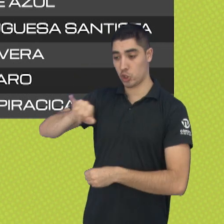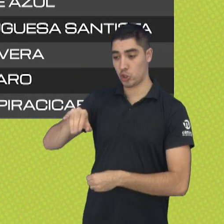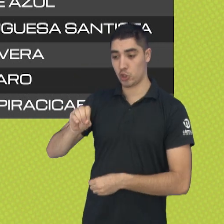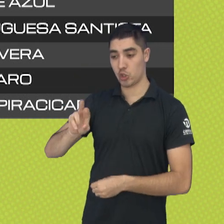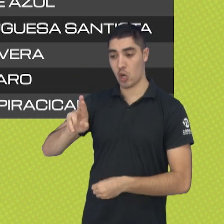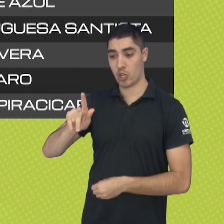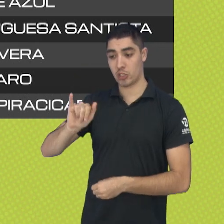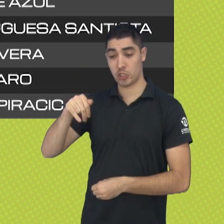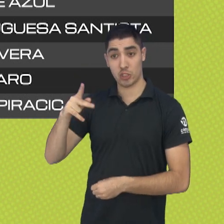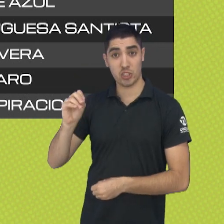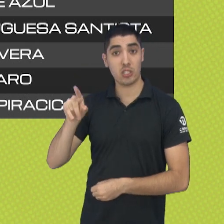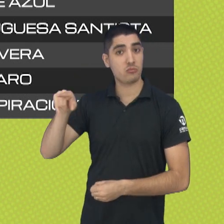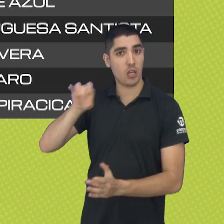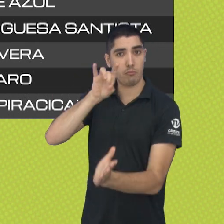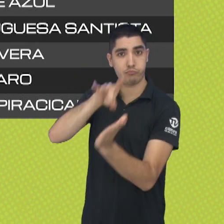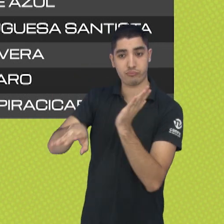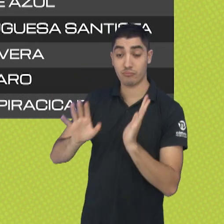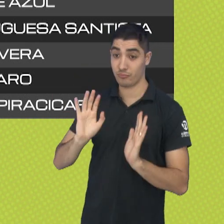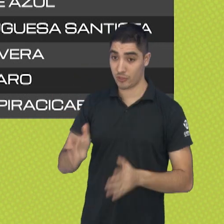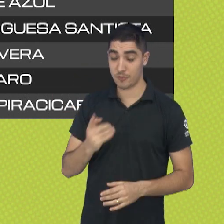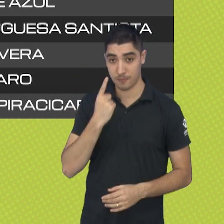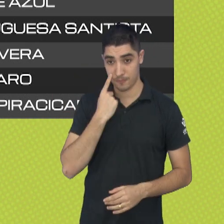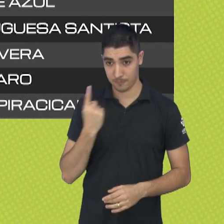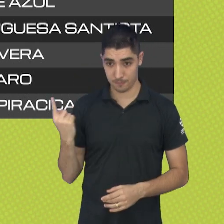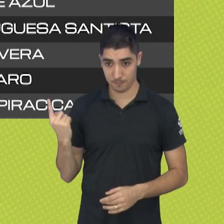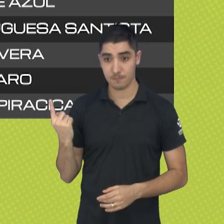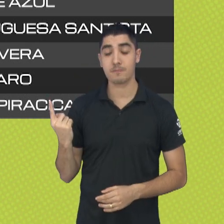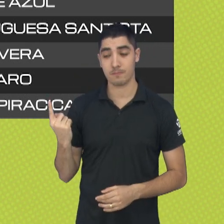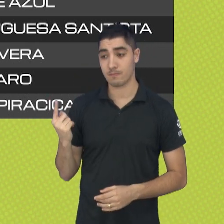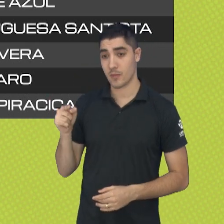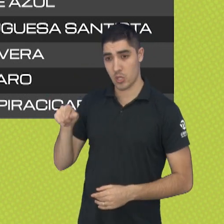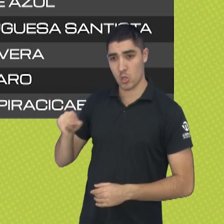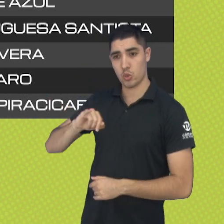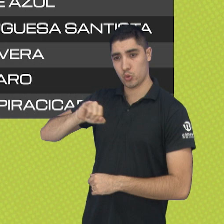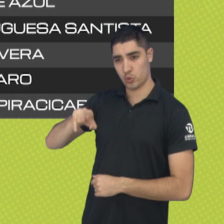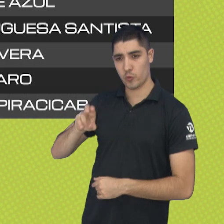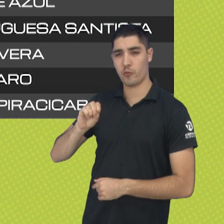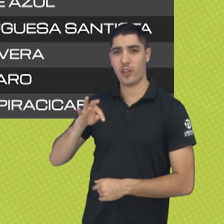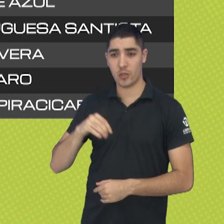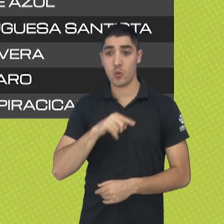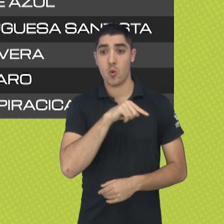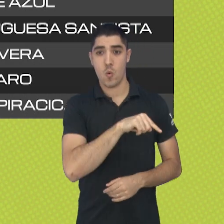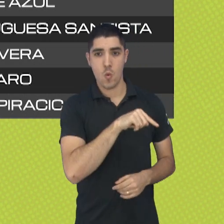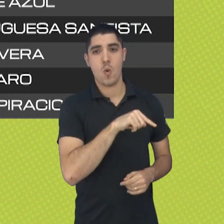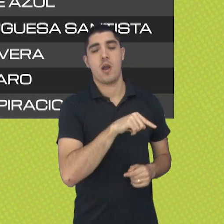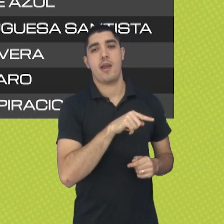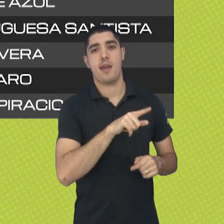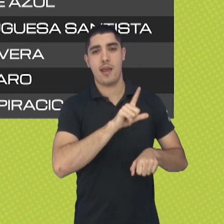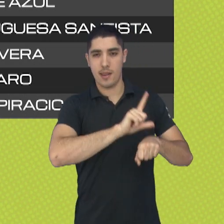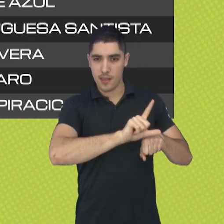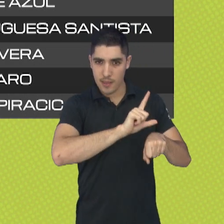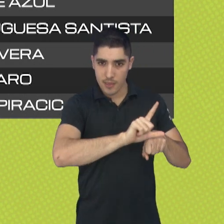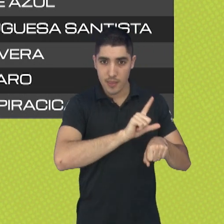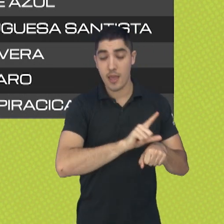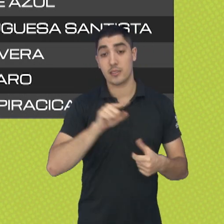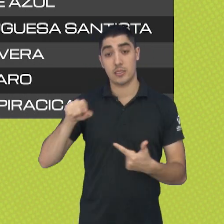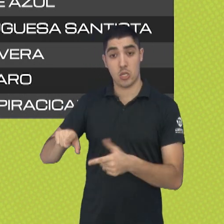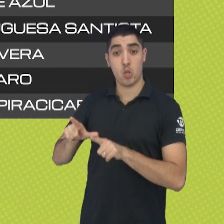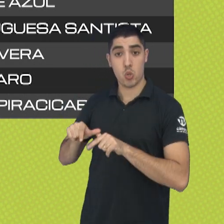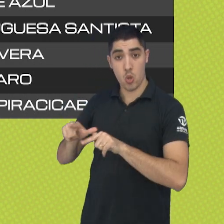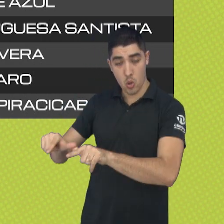sua sobrancelha espetacular. Juventus 1, Linense também 1, Noroeste 1, Comercial 1. E esses empates são bons pro São José,